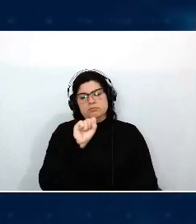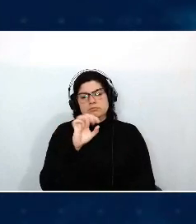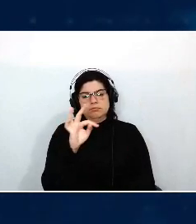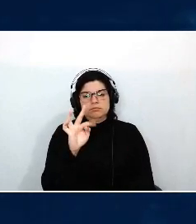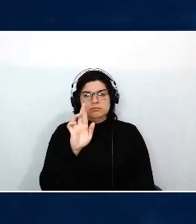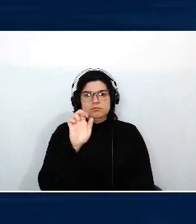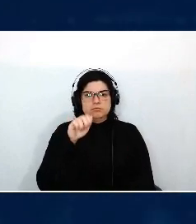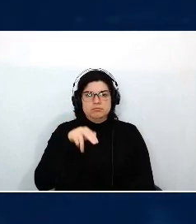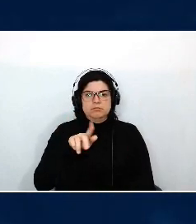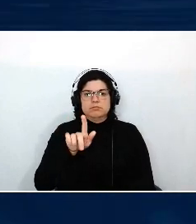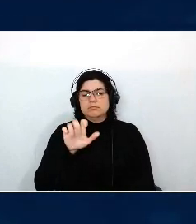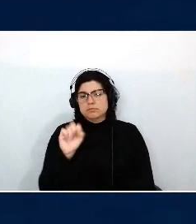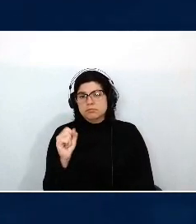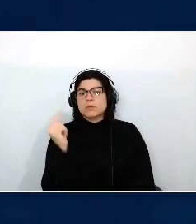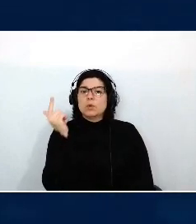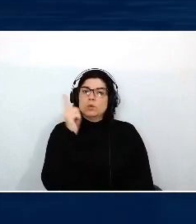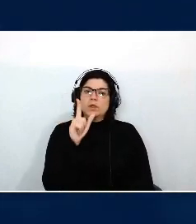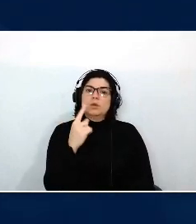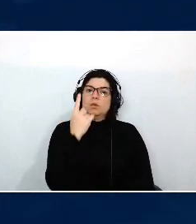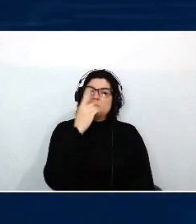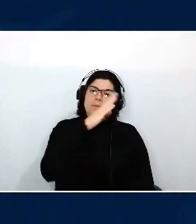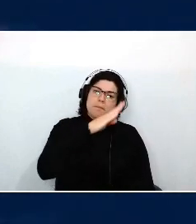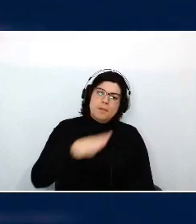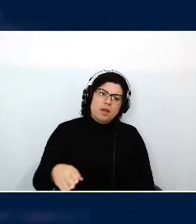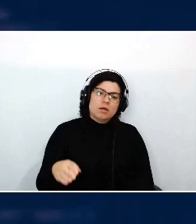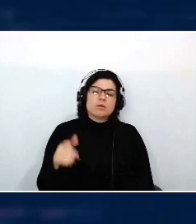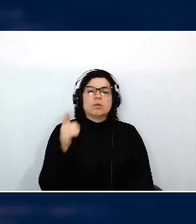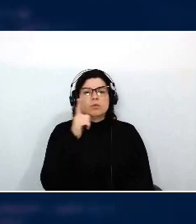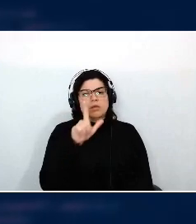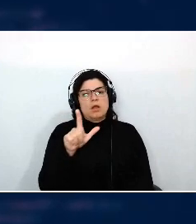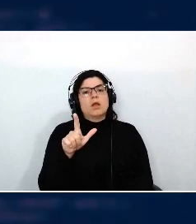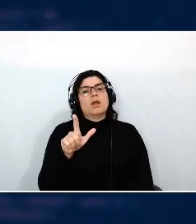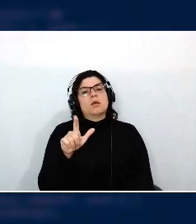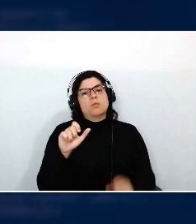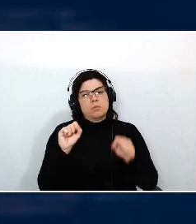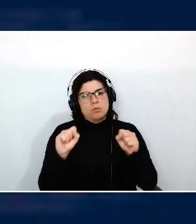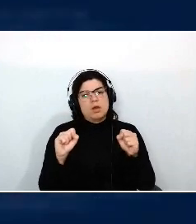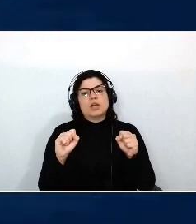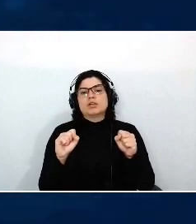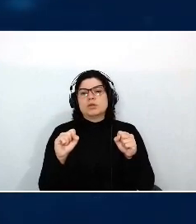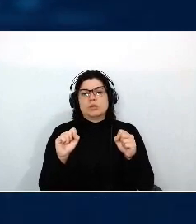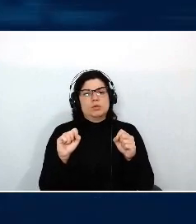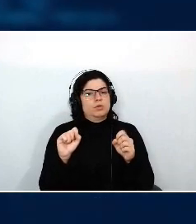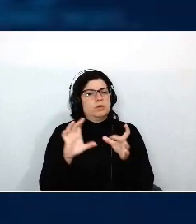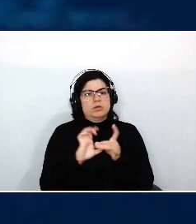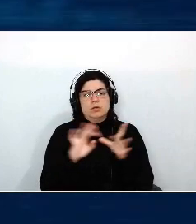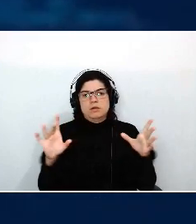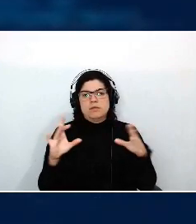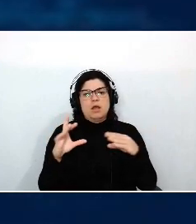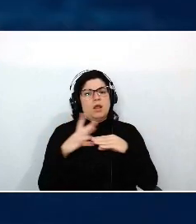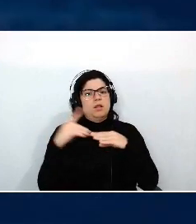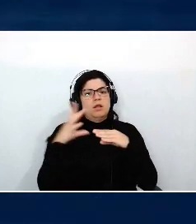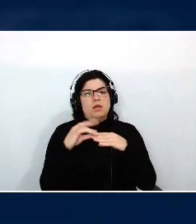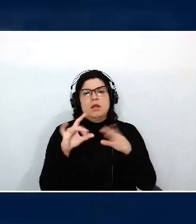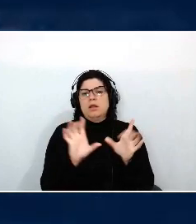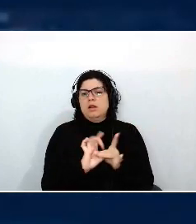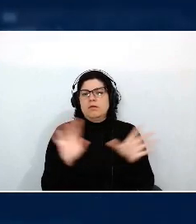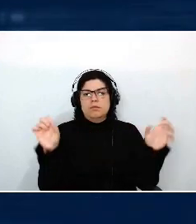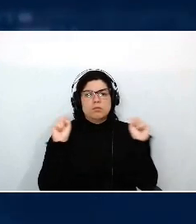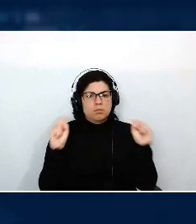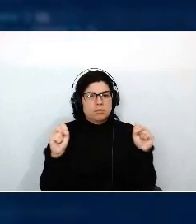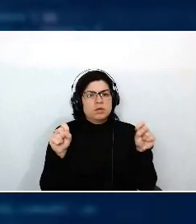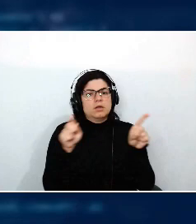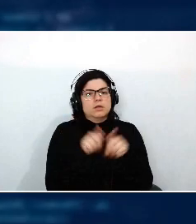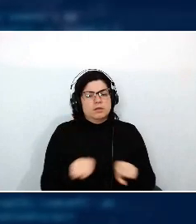multiline, você usa uma barra invertida para escapar, você pode usar dólar à vontade, que não vai ter interpolação igual no PHP, mas hexadecimal e Unicode é igual no